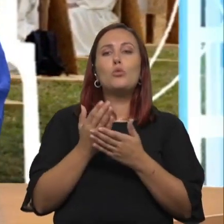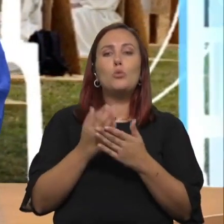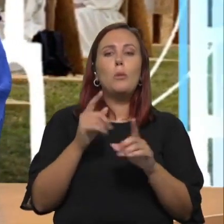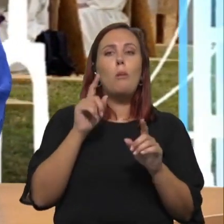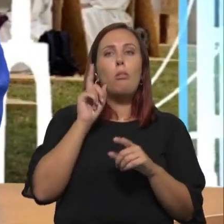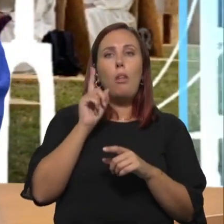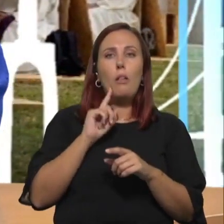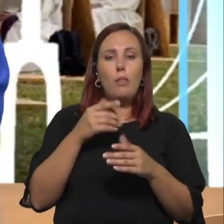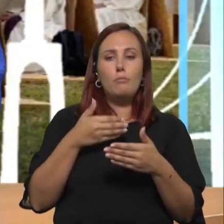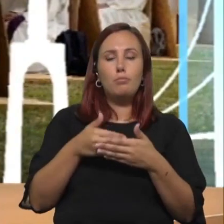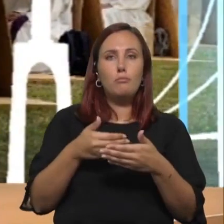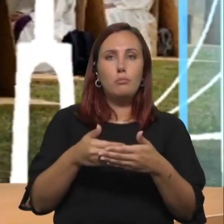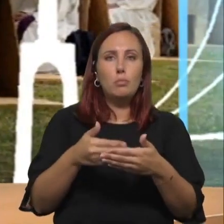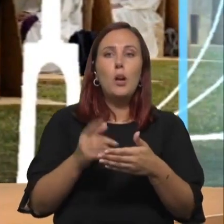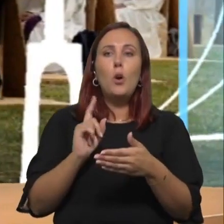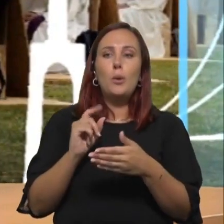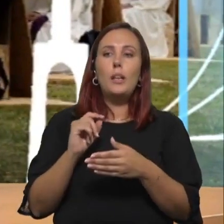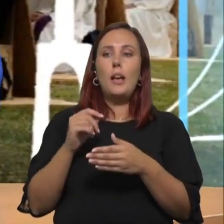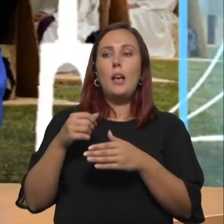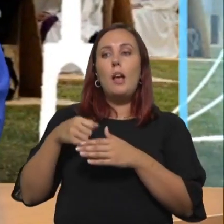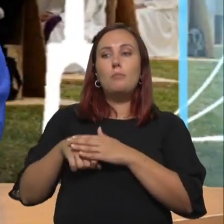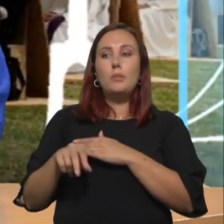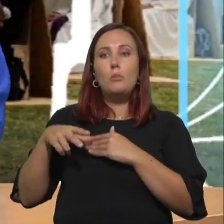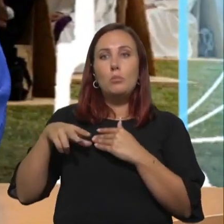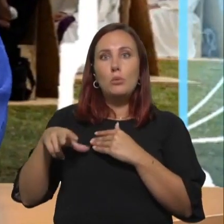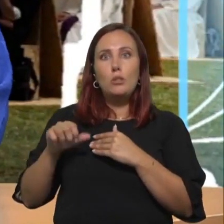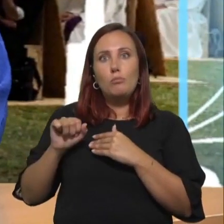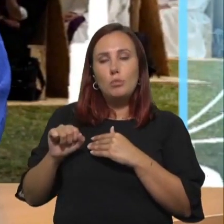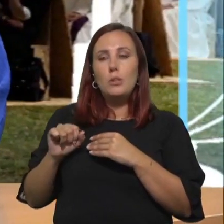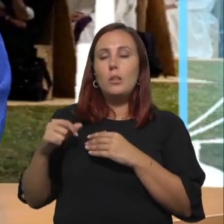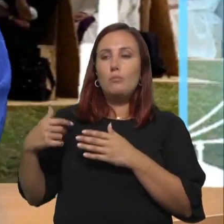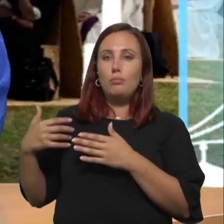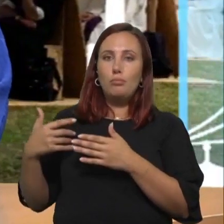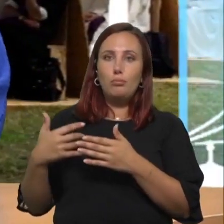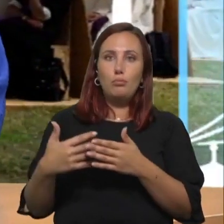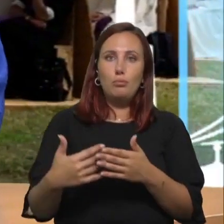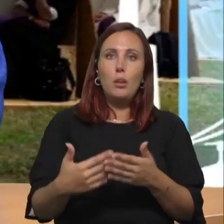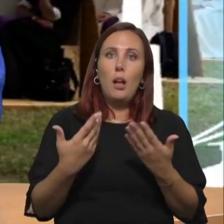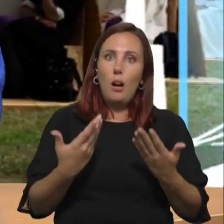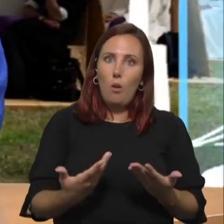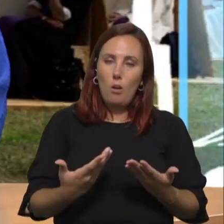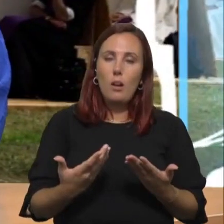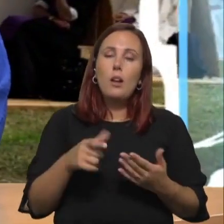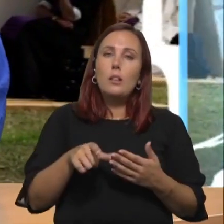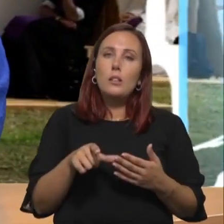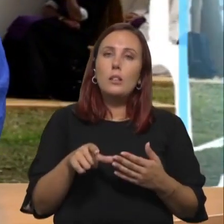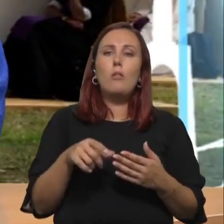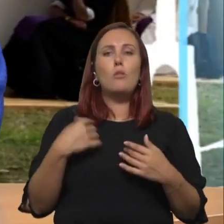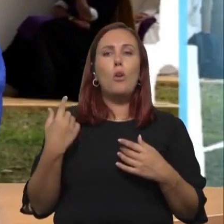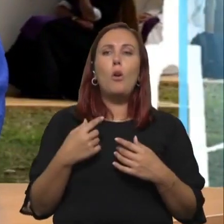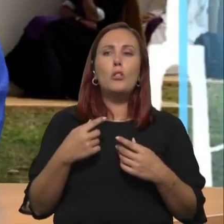nossa, desde a fundação da nossa nacionalidade até à atualidade, e daí fazemos, digamos, esta